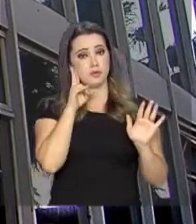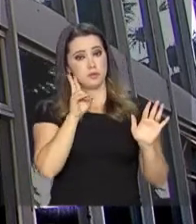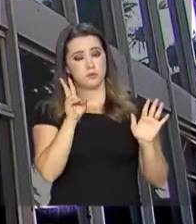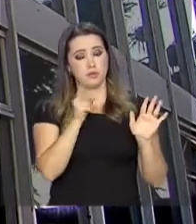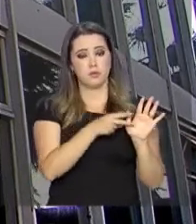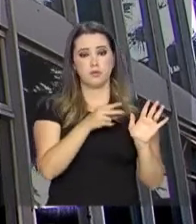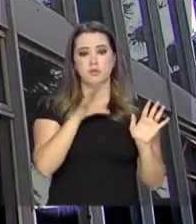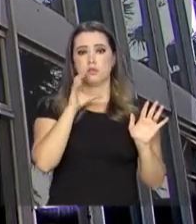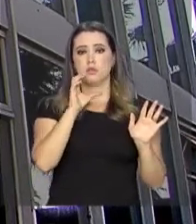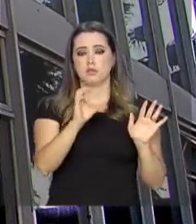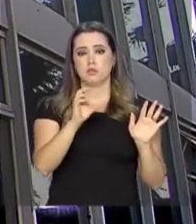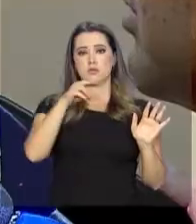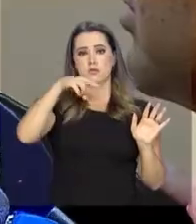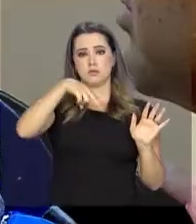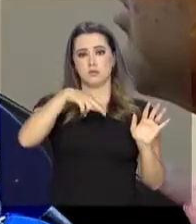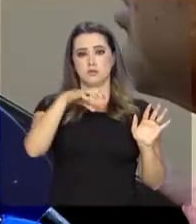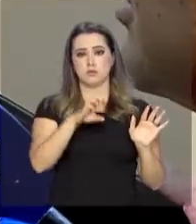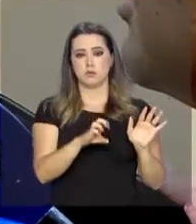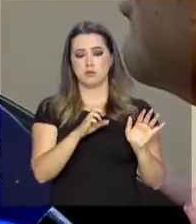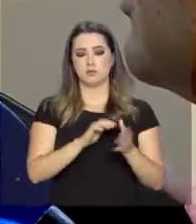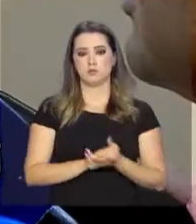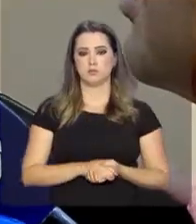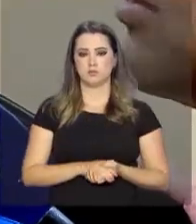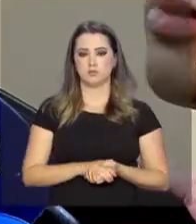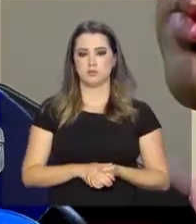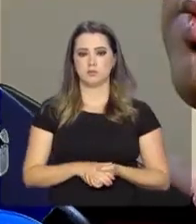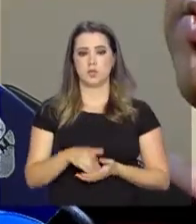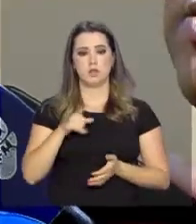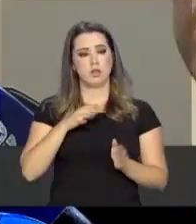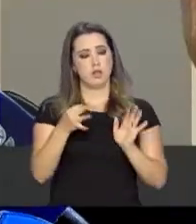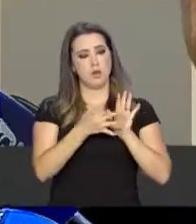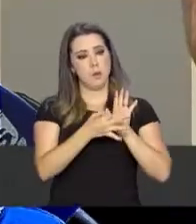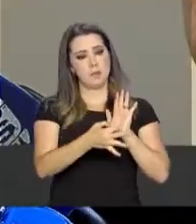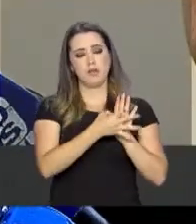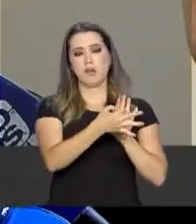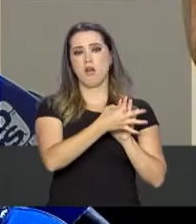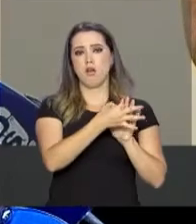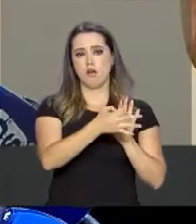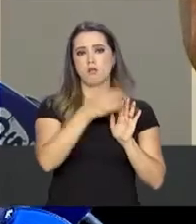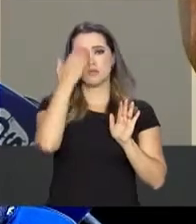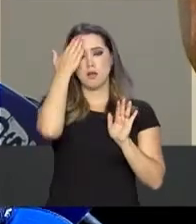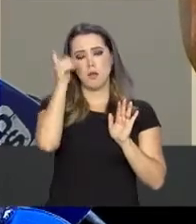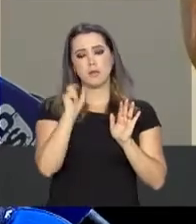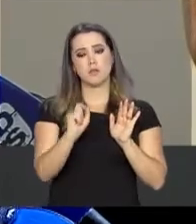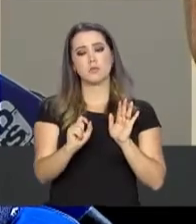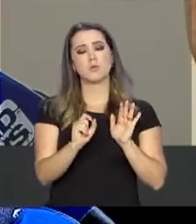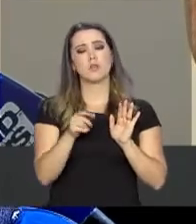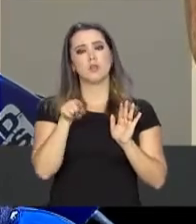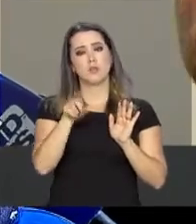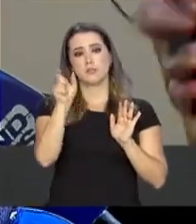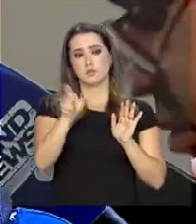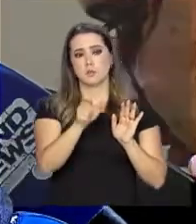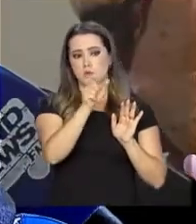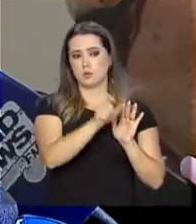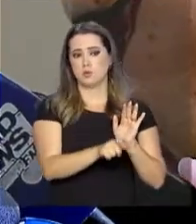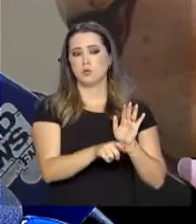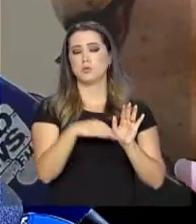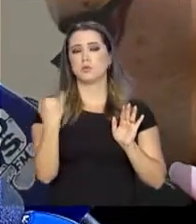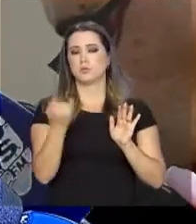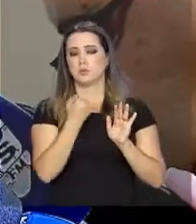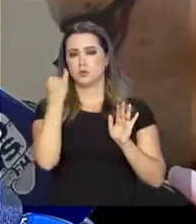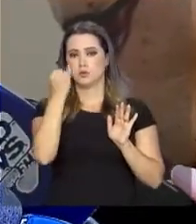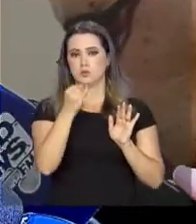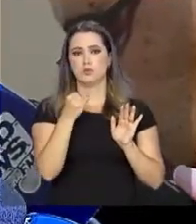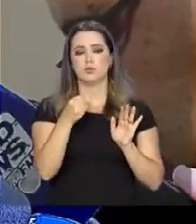Conselho Nacional de Educação. Você ter uma consulta ouvindo e trazendo para o debate elementos importantes